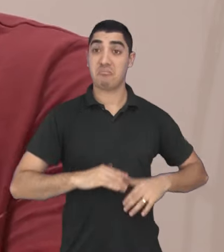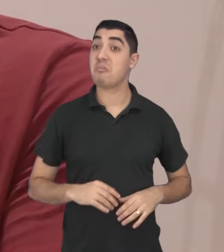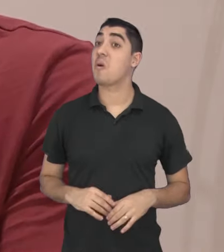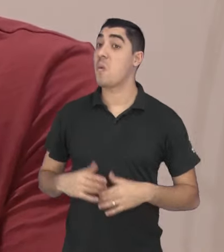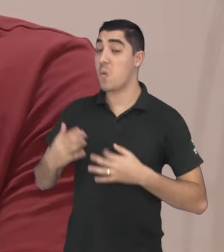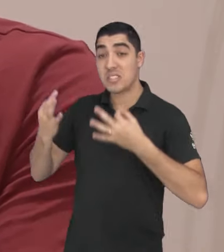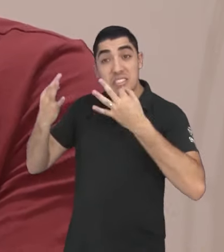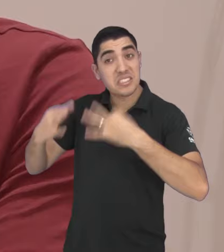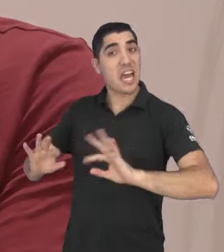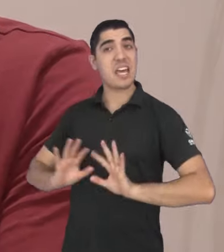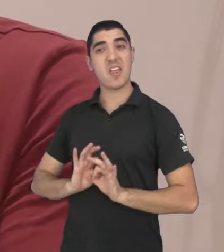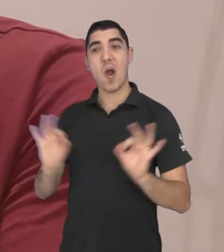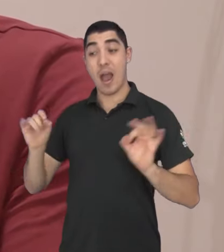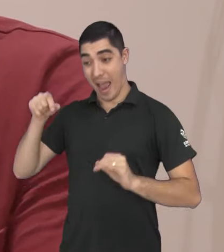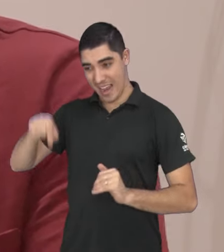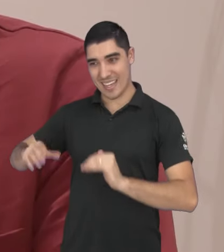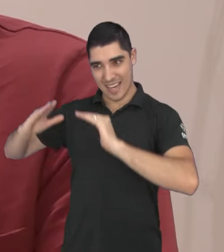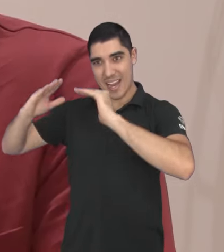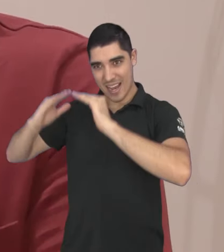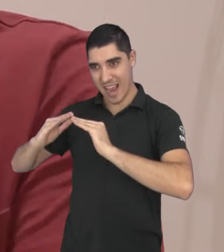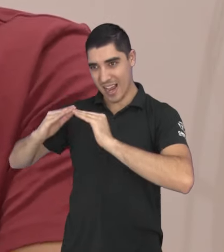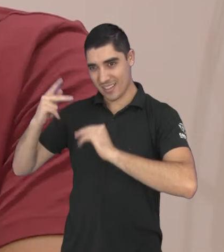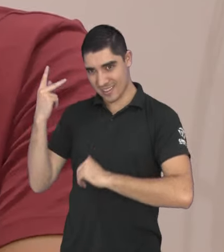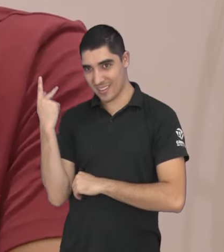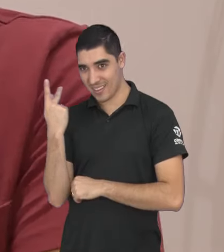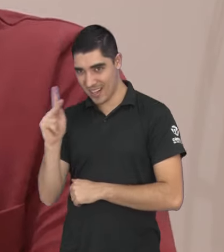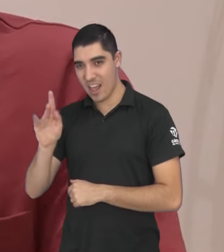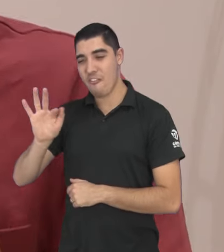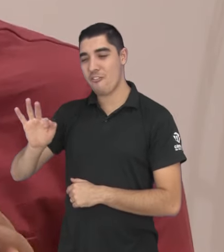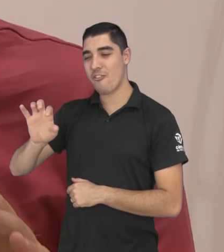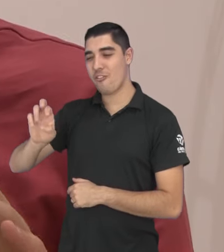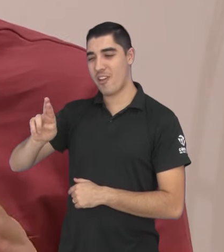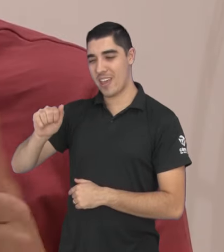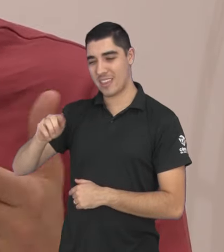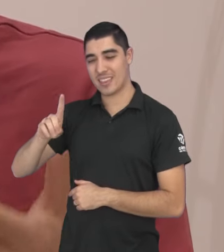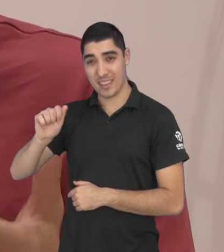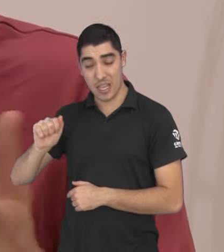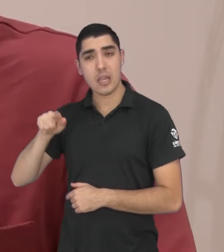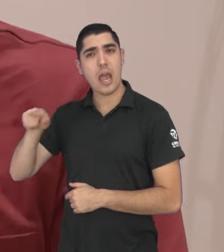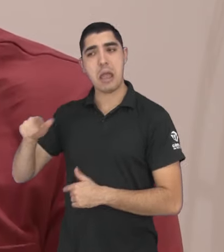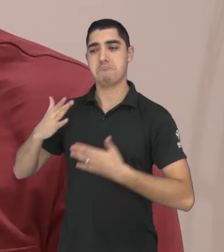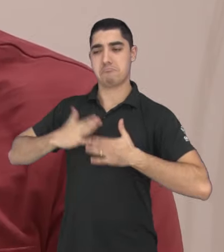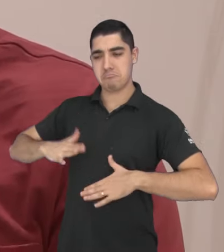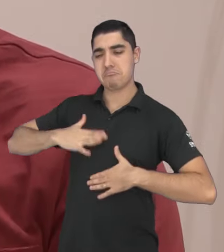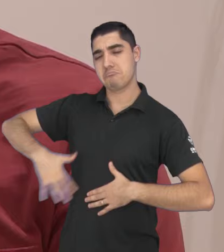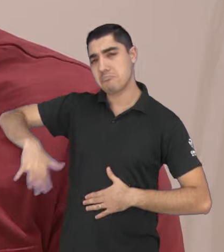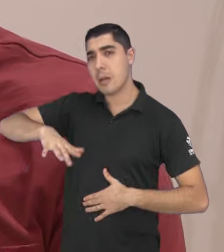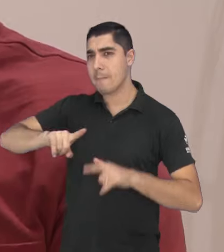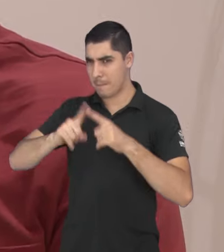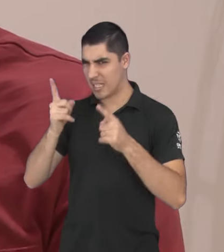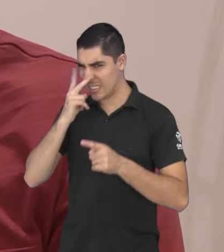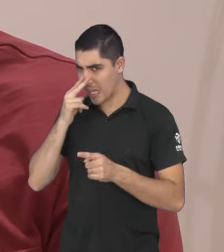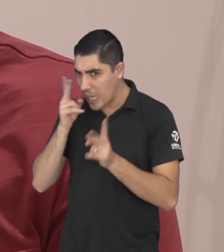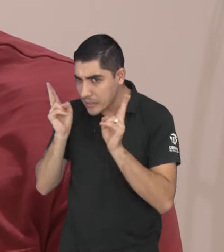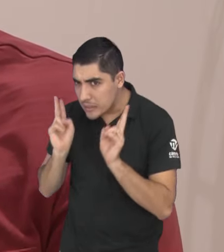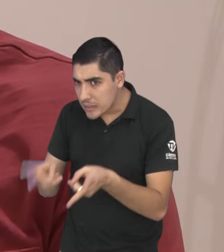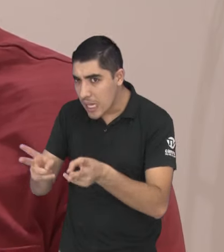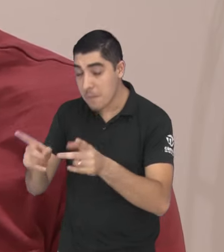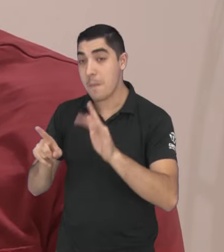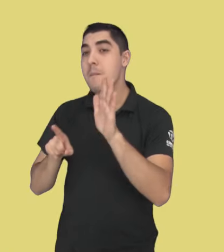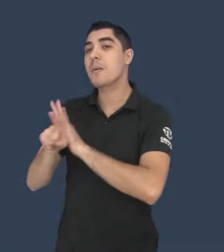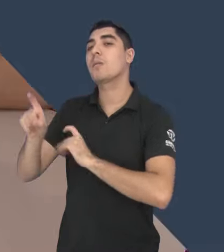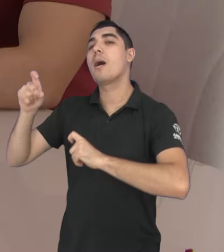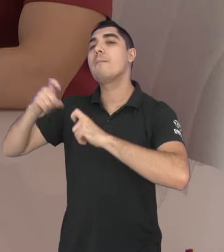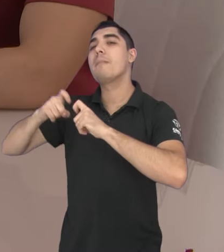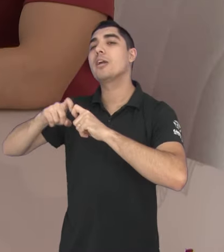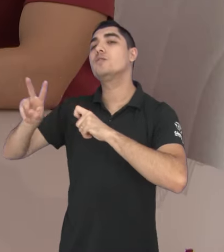que no caso aqui da casa da Fernanda, dos pets dela, foi tudo sossegado. Mas será que é sempre assim? Vamos perguntar para um médico